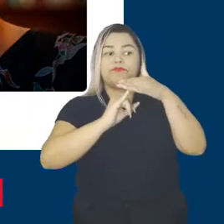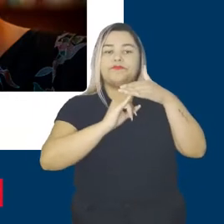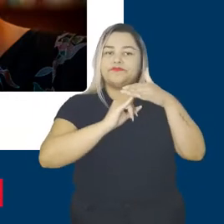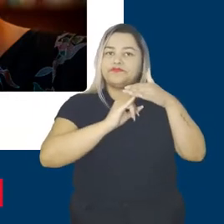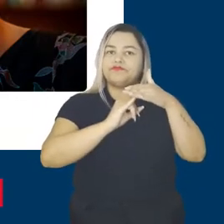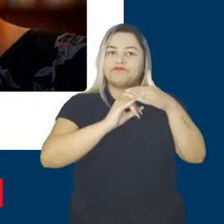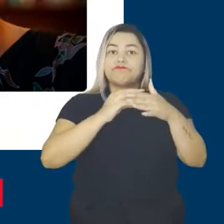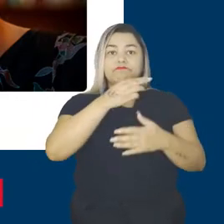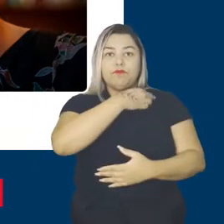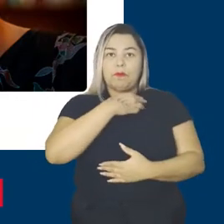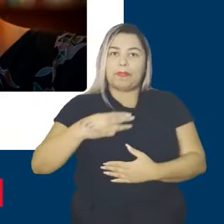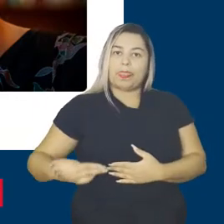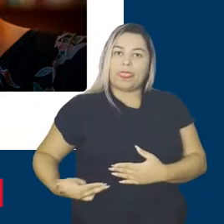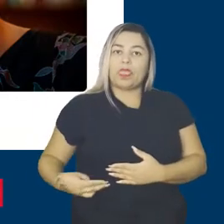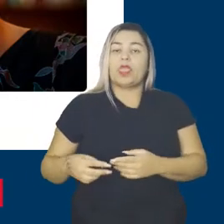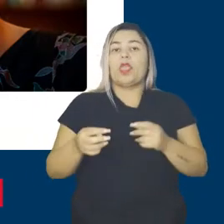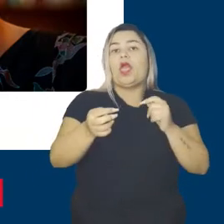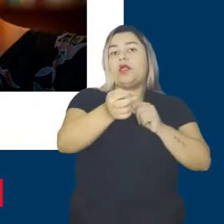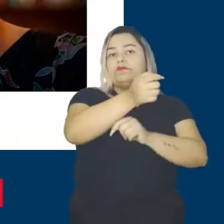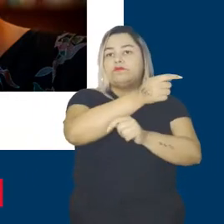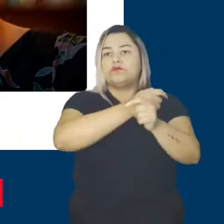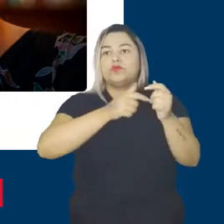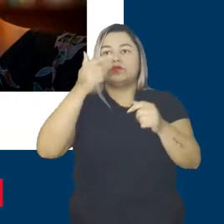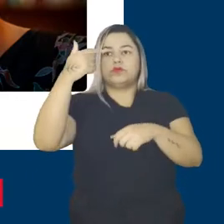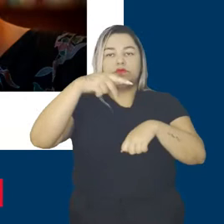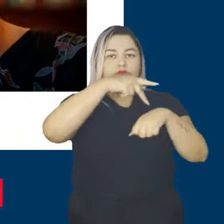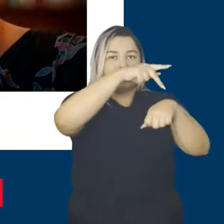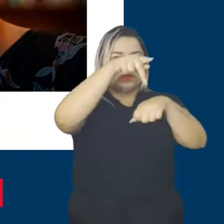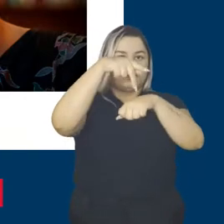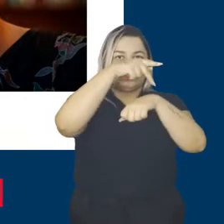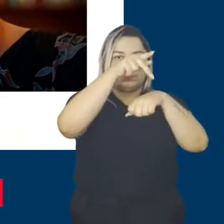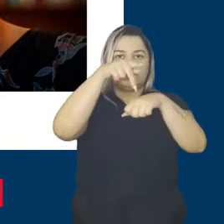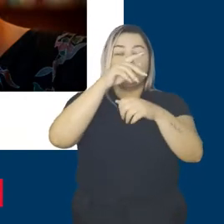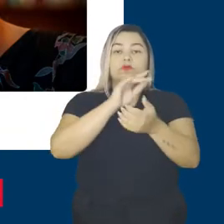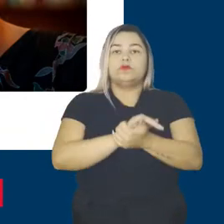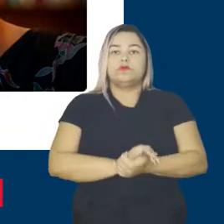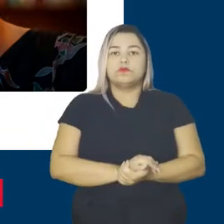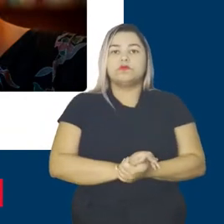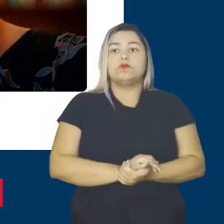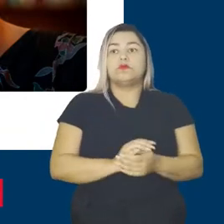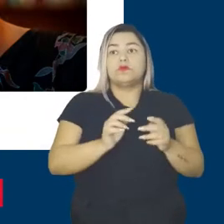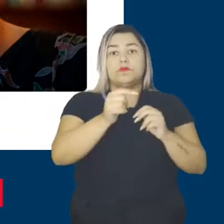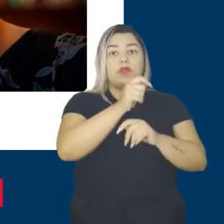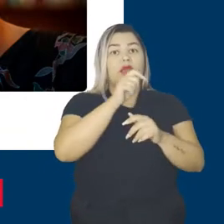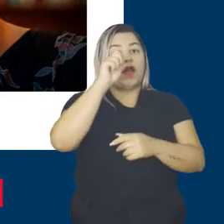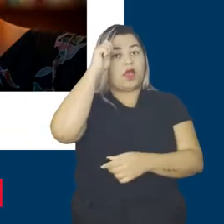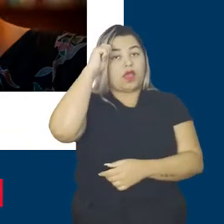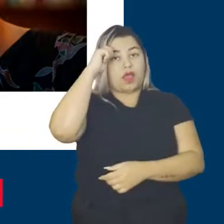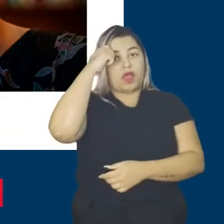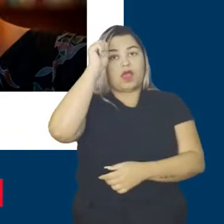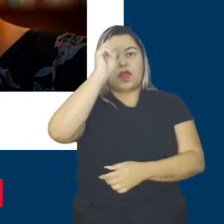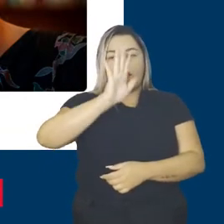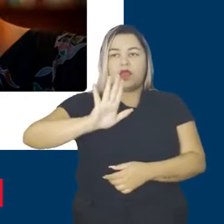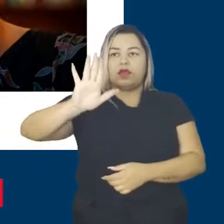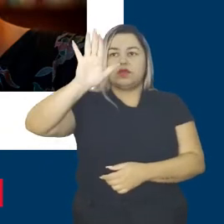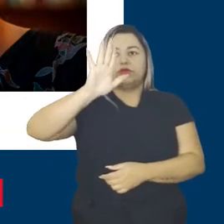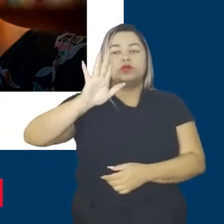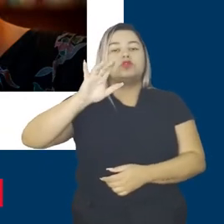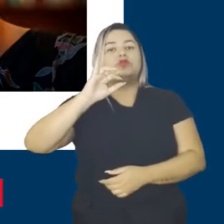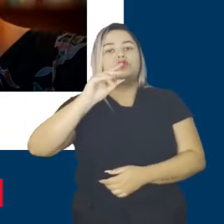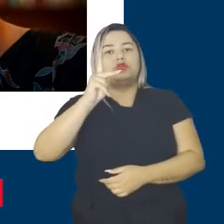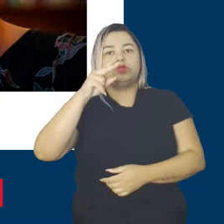por ministros da economia dos outros países membros do bloco econômico, que é a África do Sul, China, Índia e